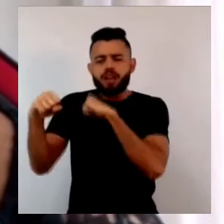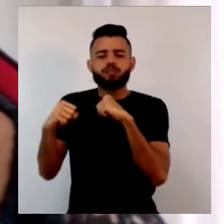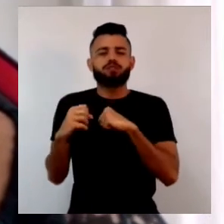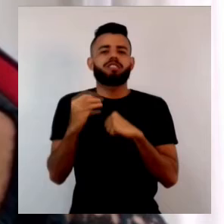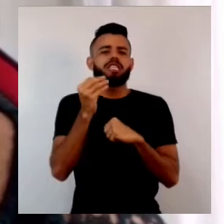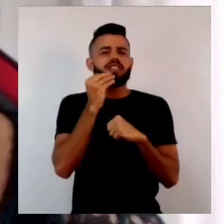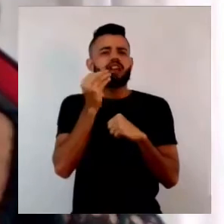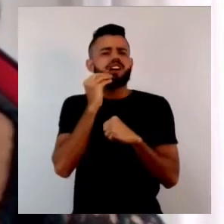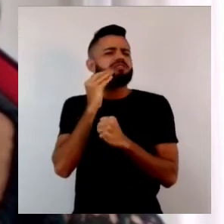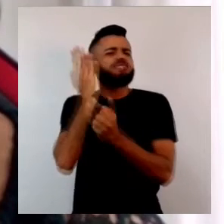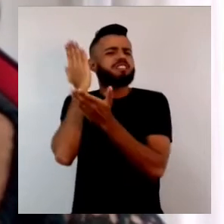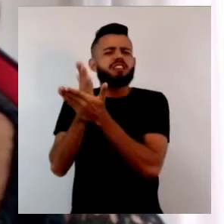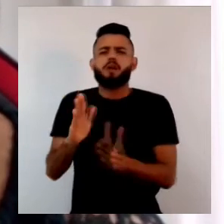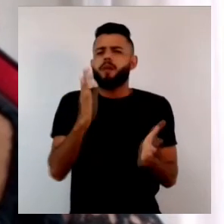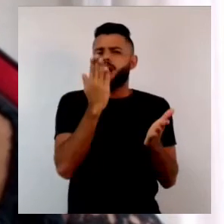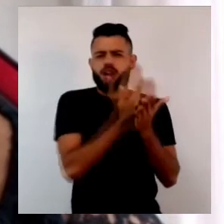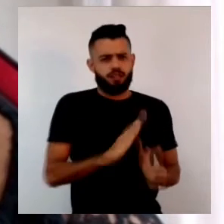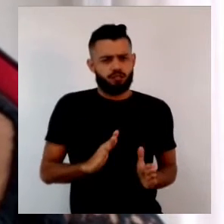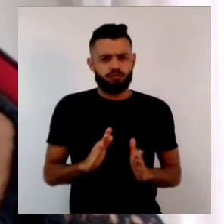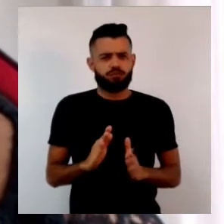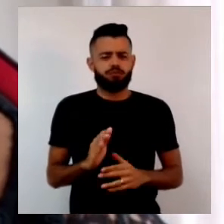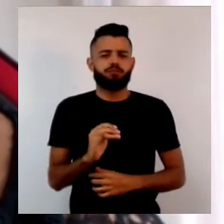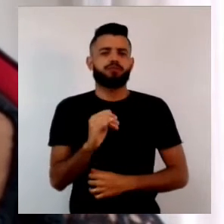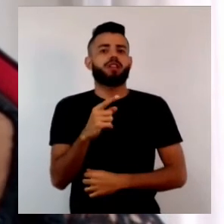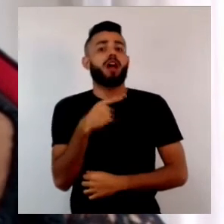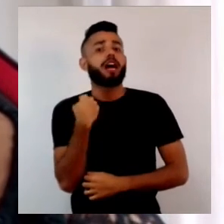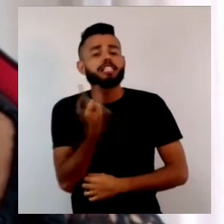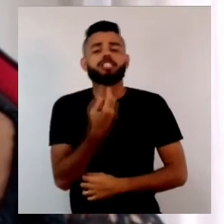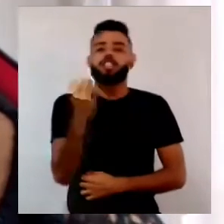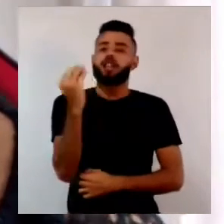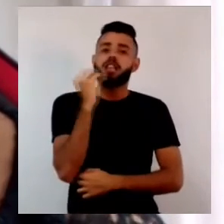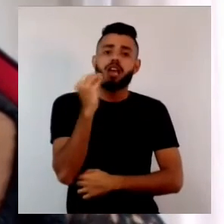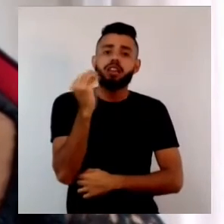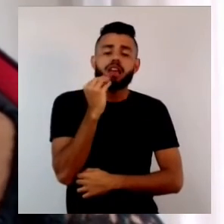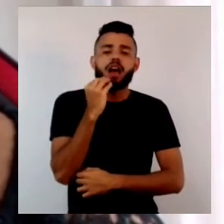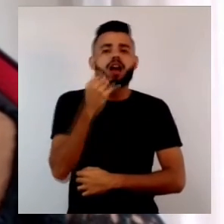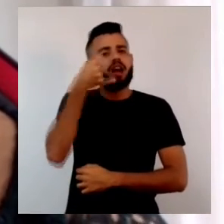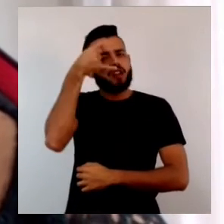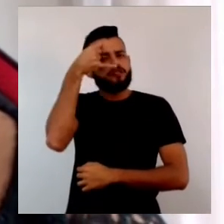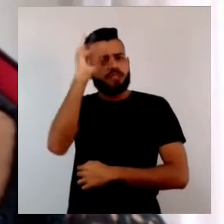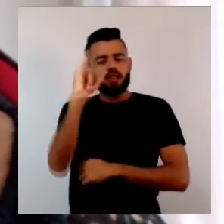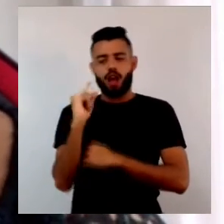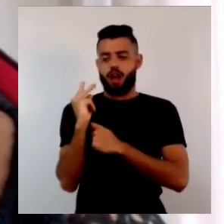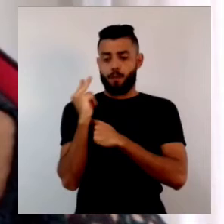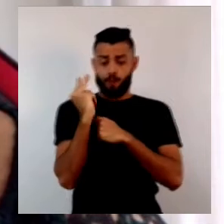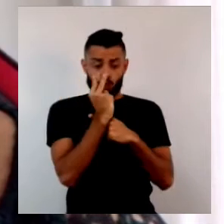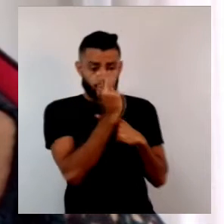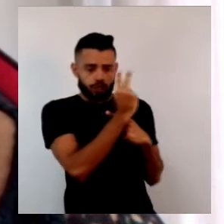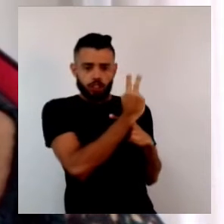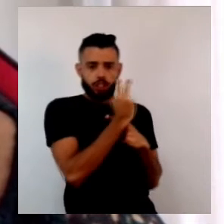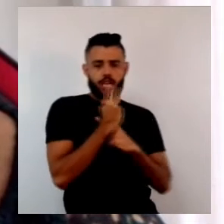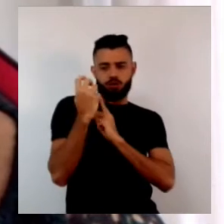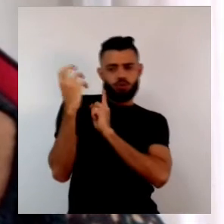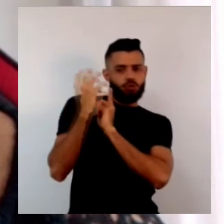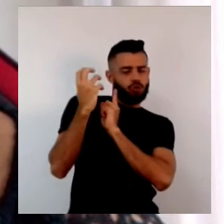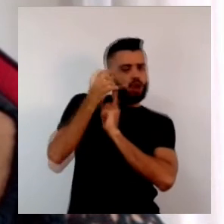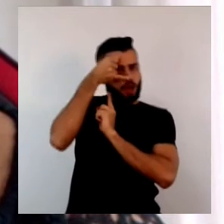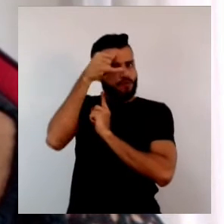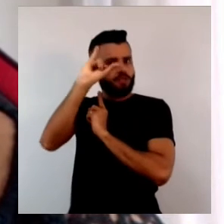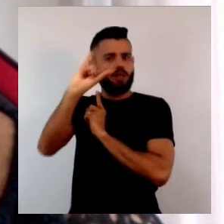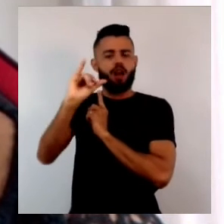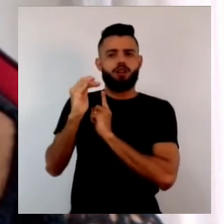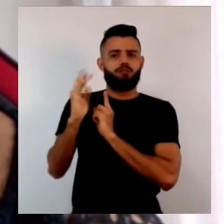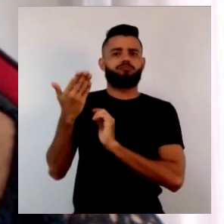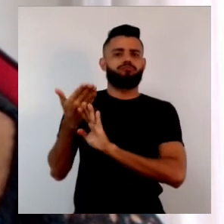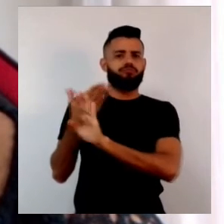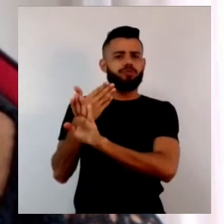tentar nos proteger, nos blindar em relação a isso. Ontem mesmo a gente viu a Maria Tereza Cruz,